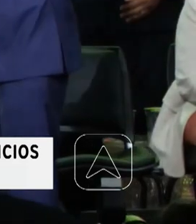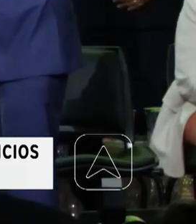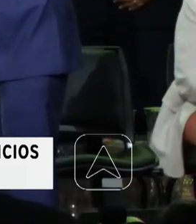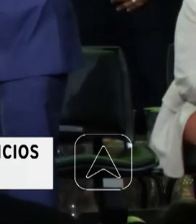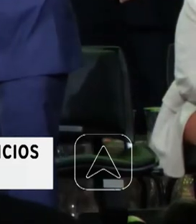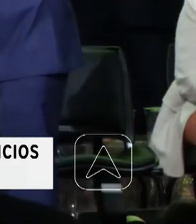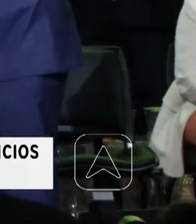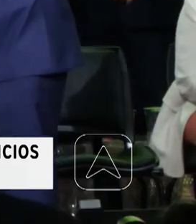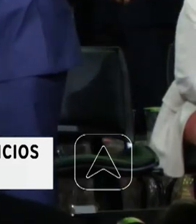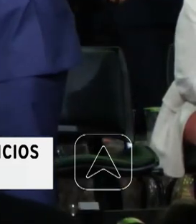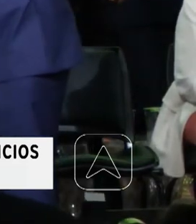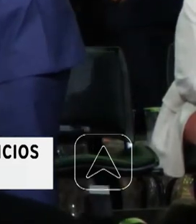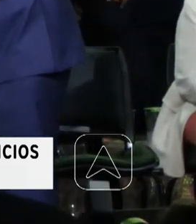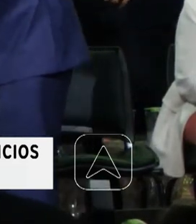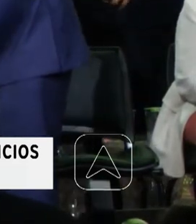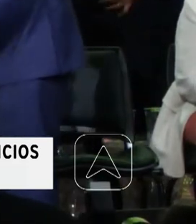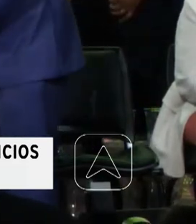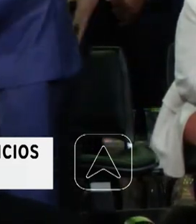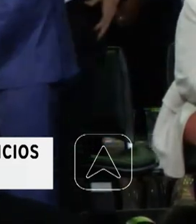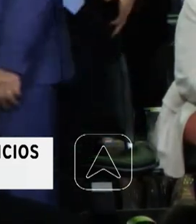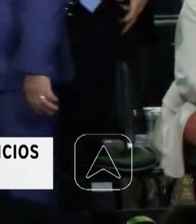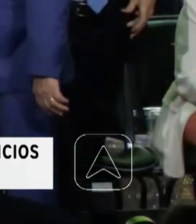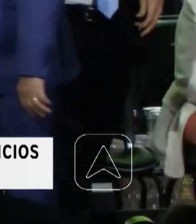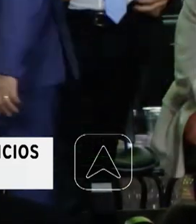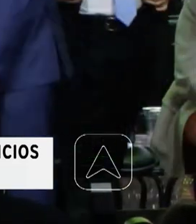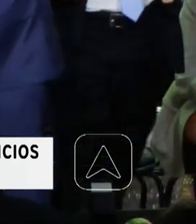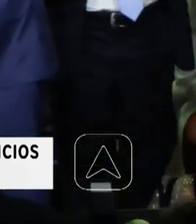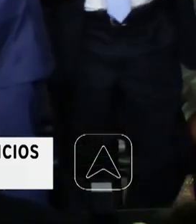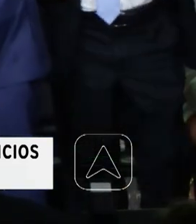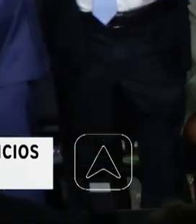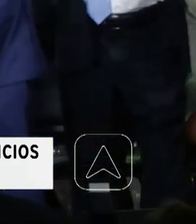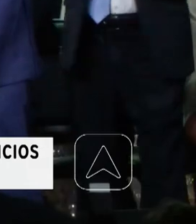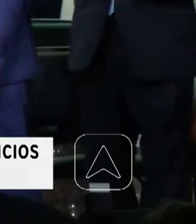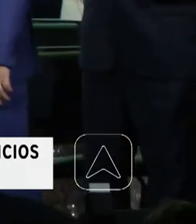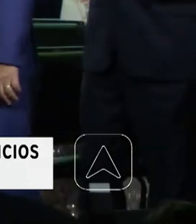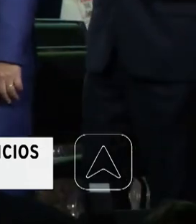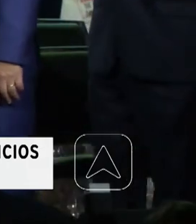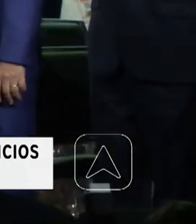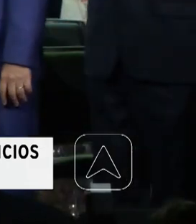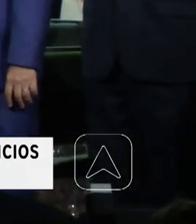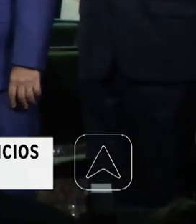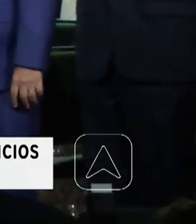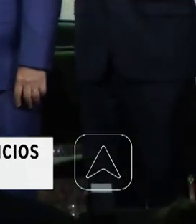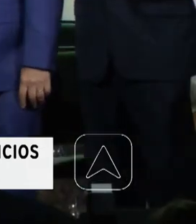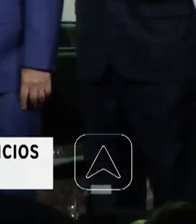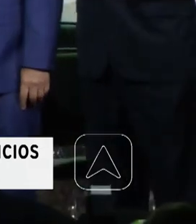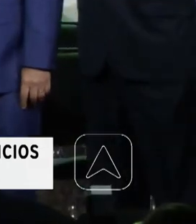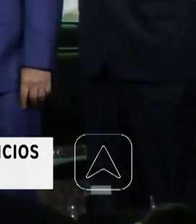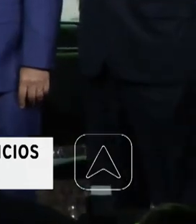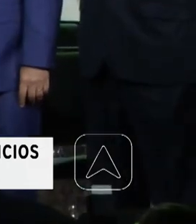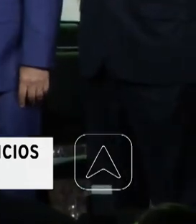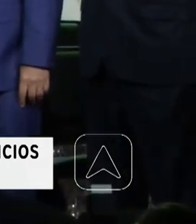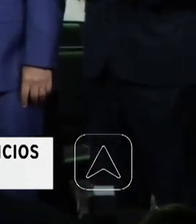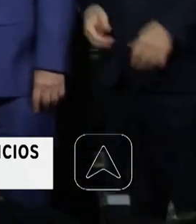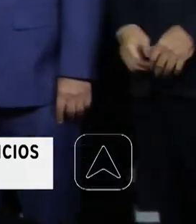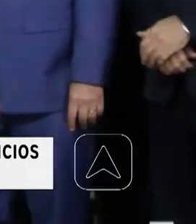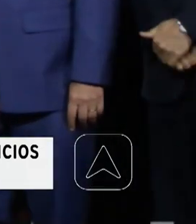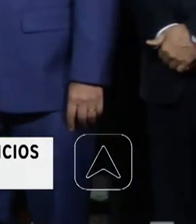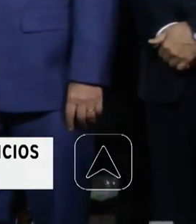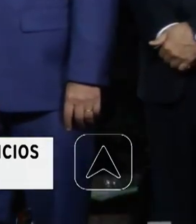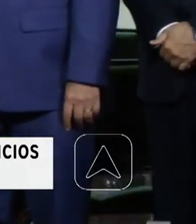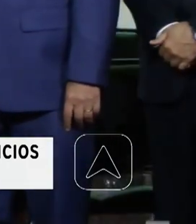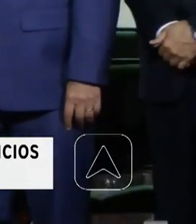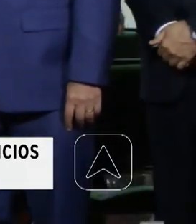terrenos da União para a construção de um novo núcleo da Fiocruz e uma nova sede da Superintendência da Polícia